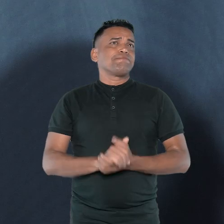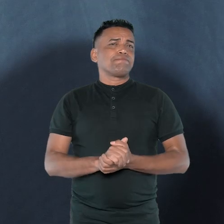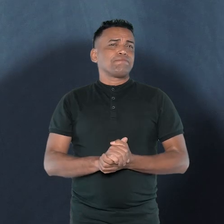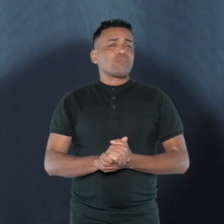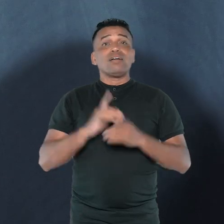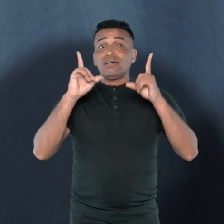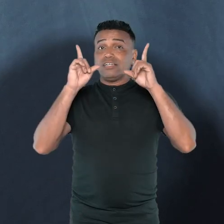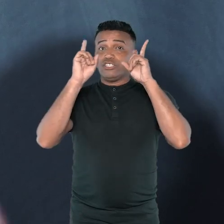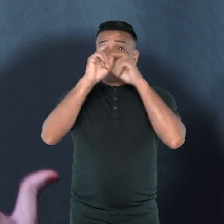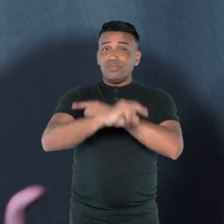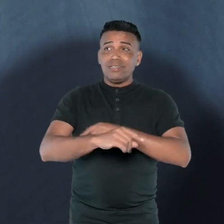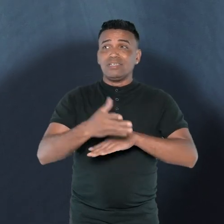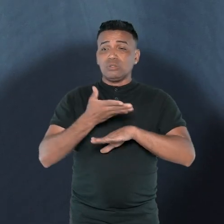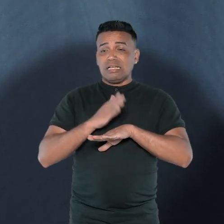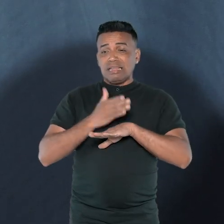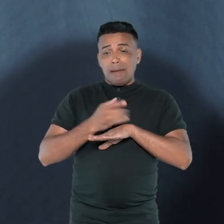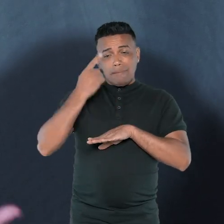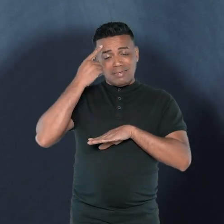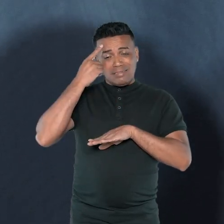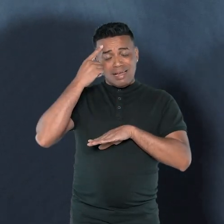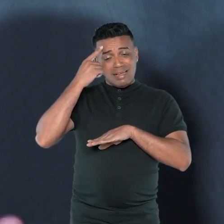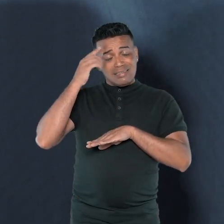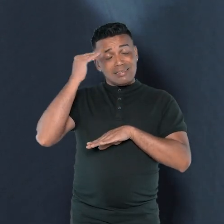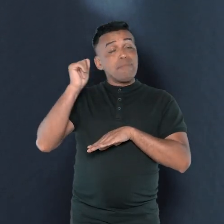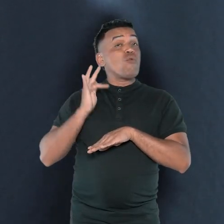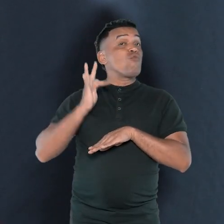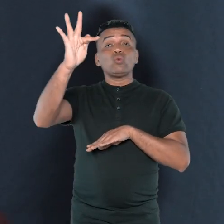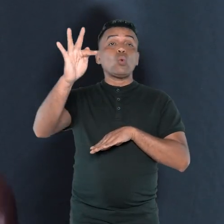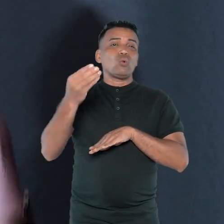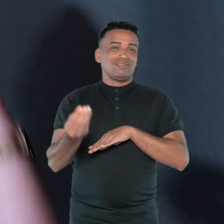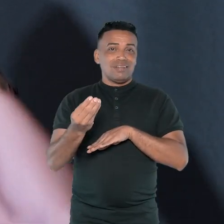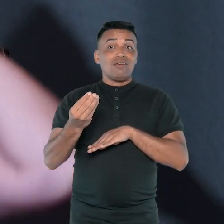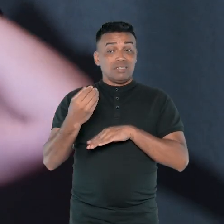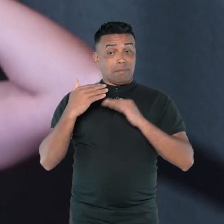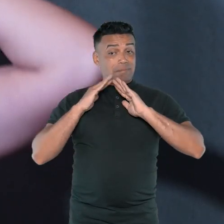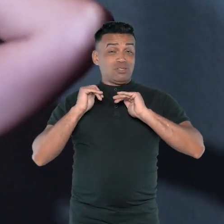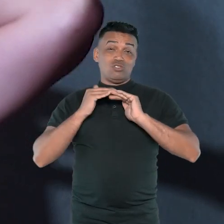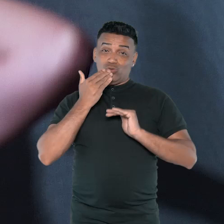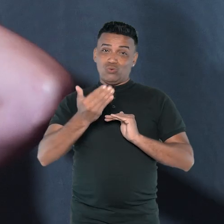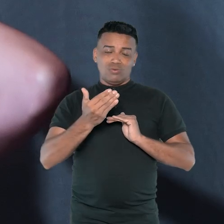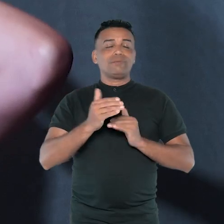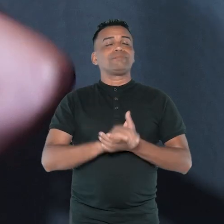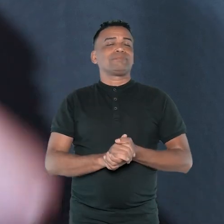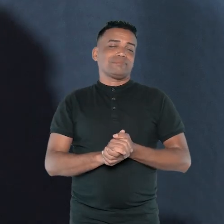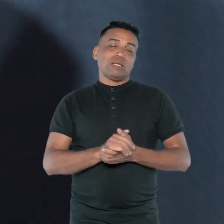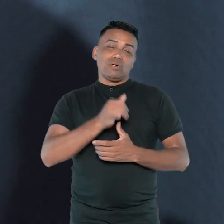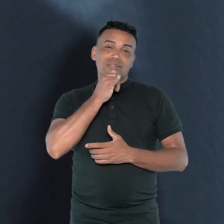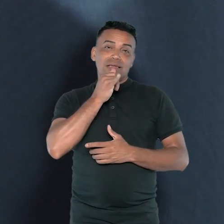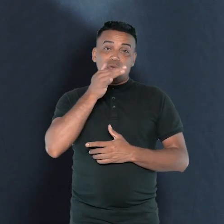É muito difícil fazer exercícios de futurologia, que é o que você me pediu para fazer, né? Mas assim, o Freud, por